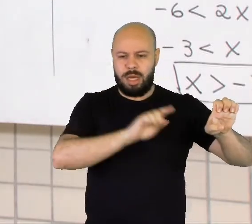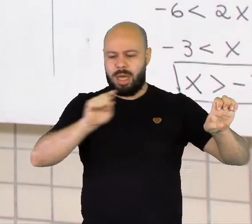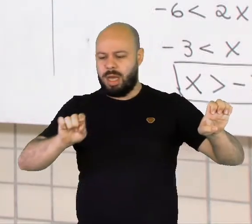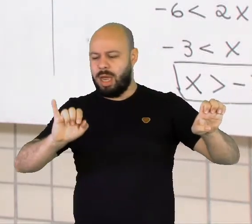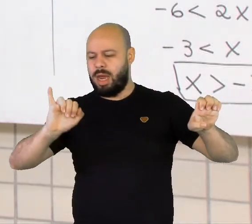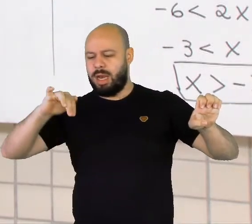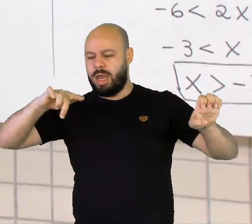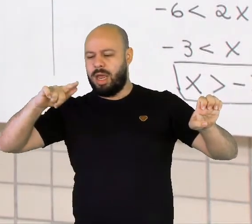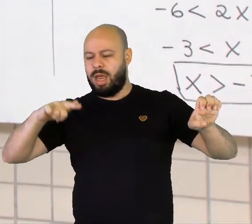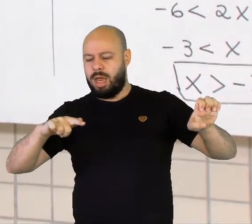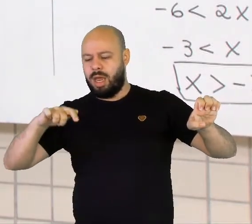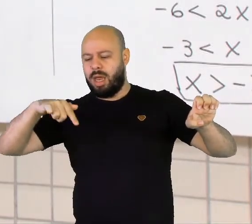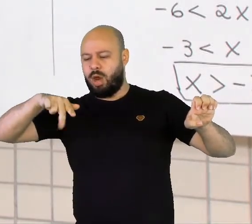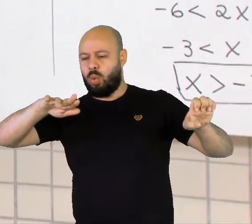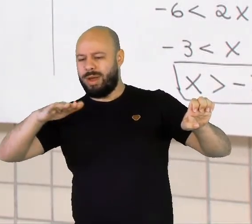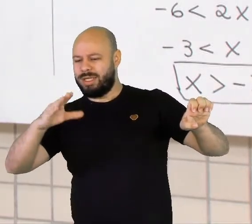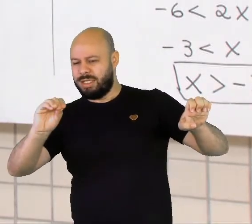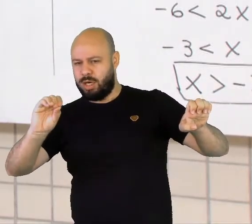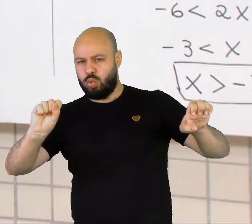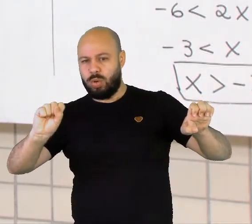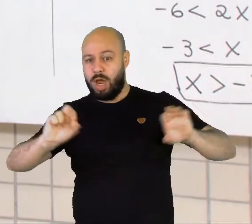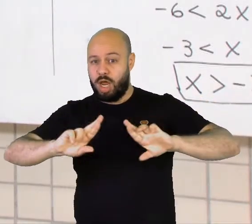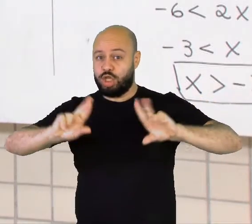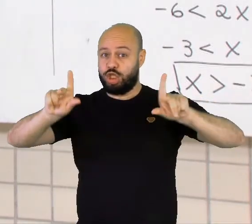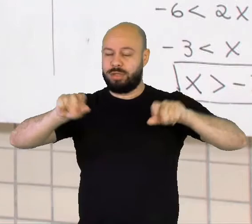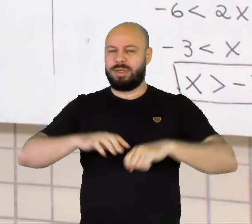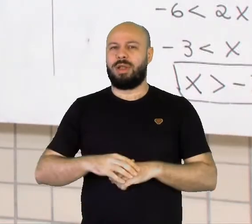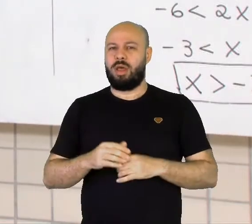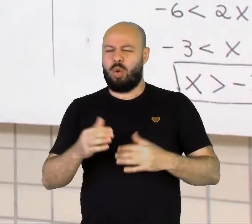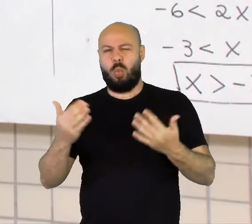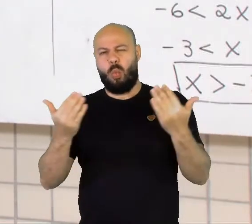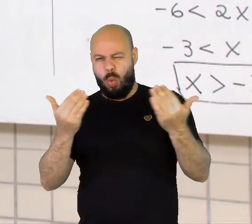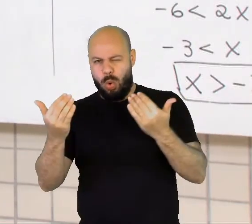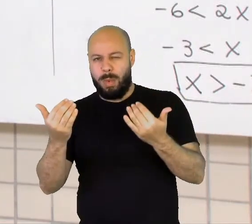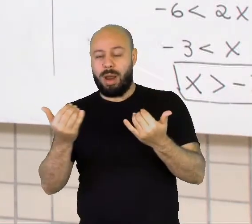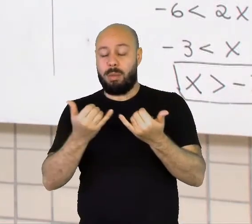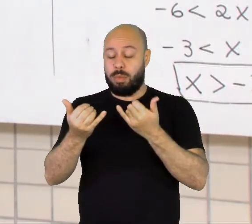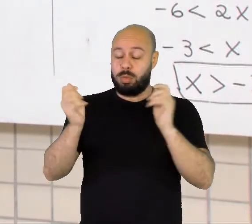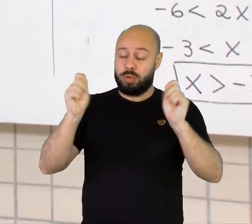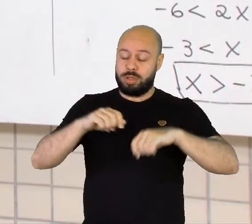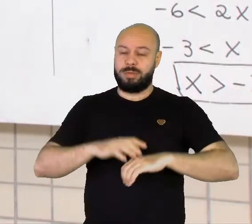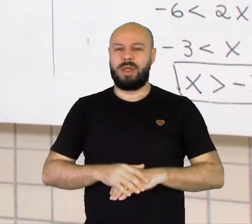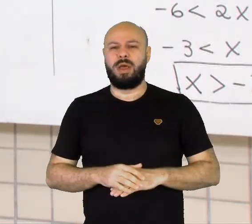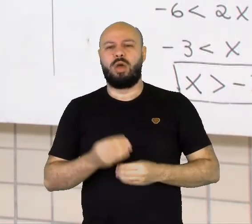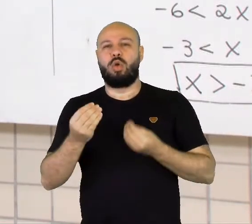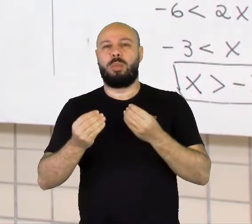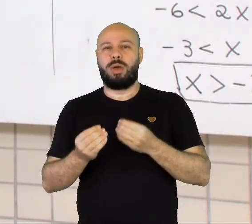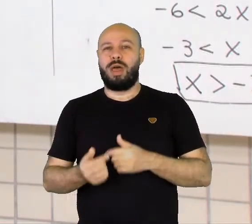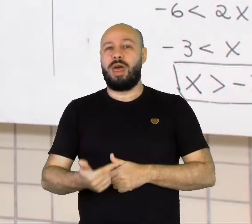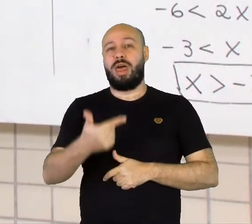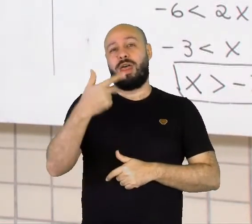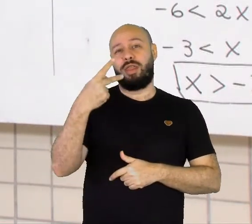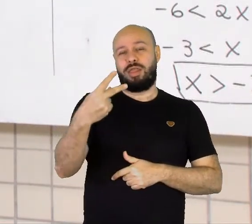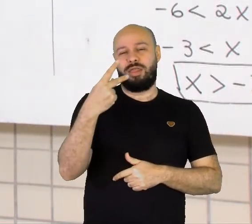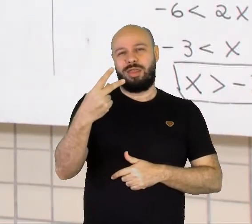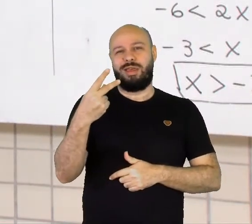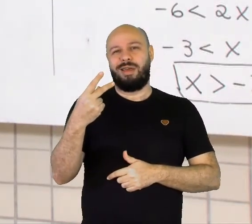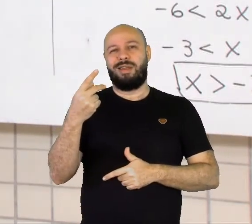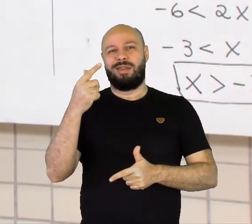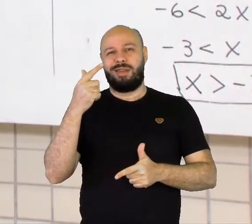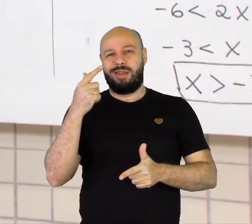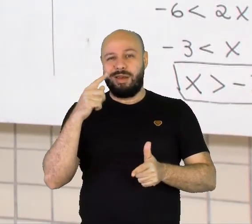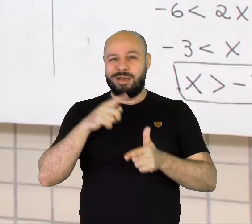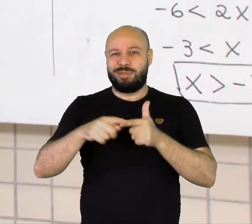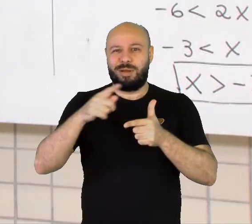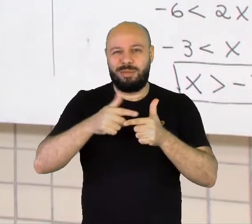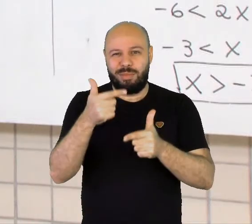e na inequação. E resolvemos também 2 probleminhas envolvendo inequações que vocês viram como que as propriedades se